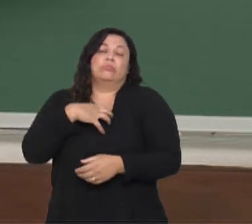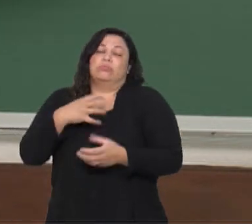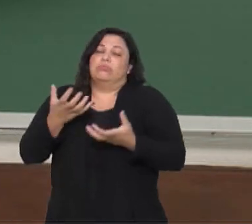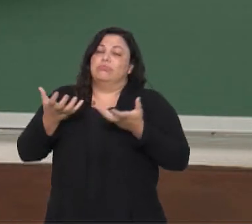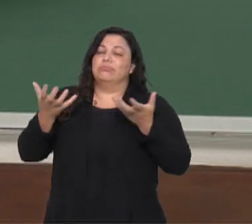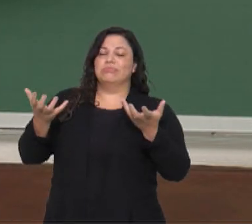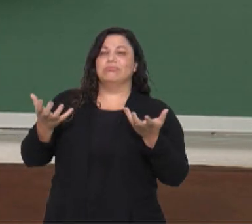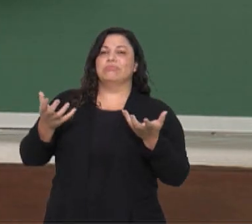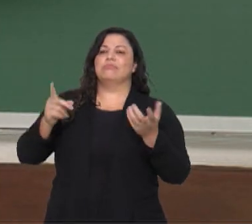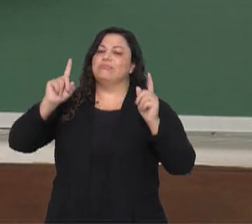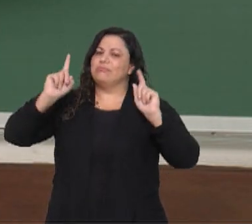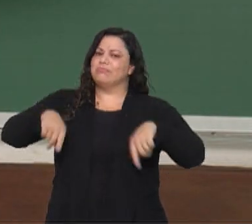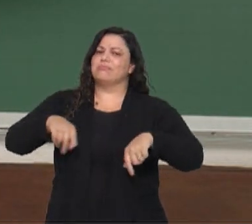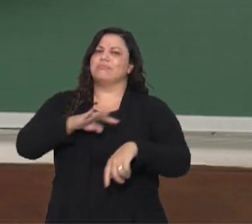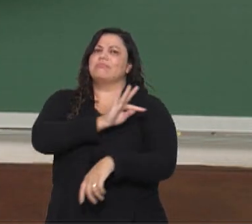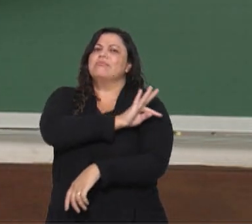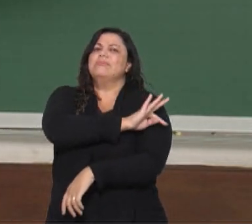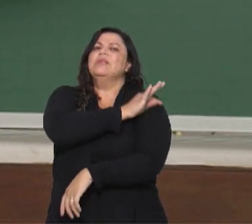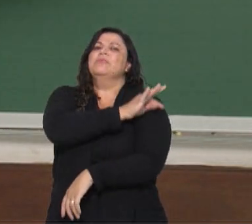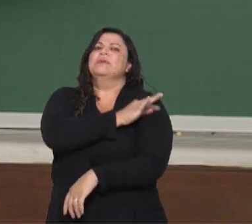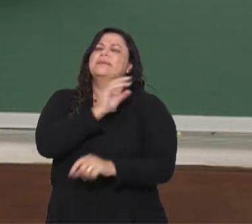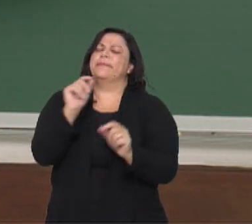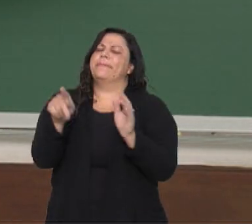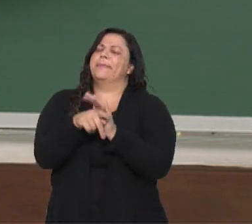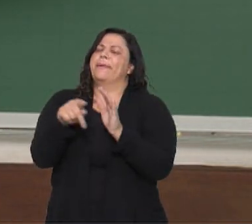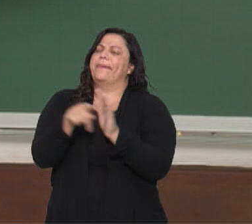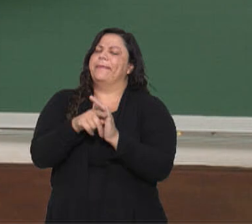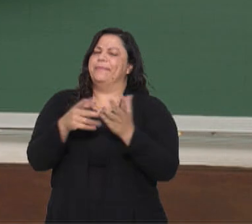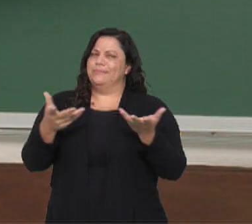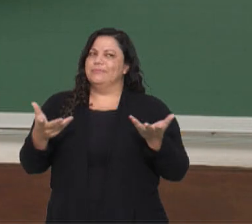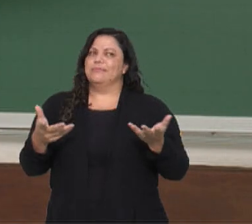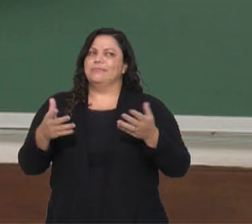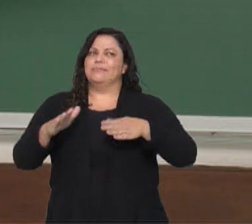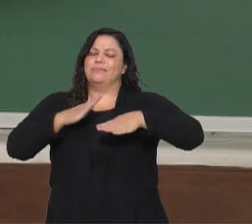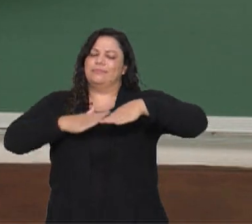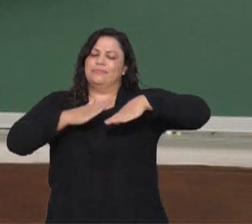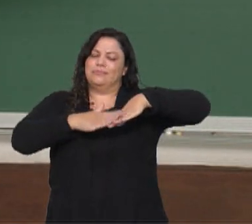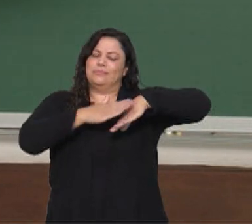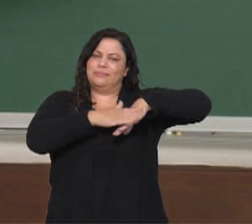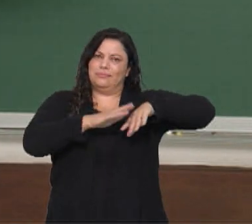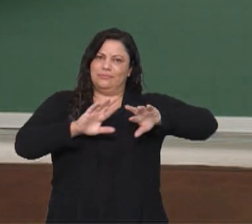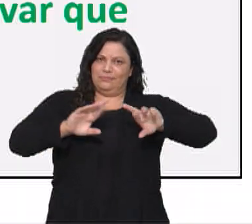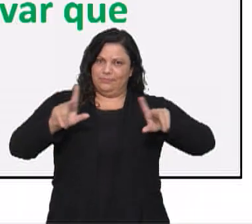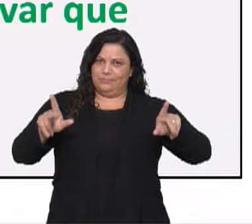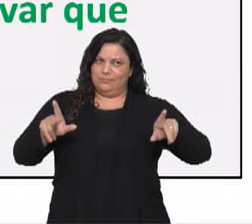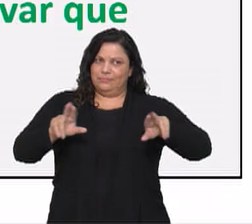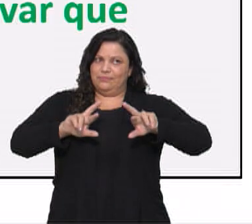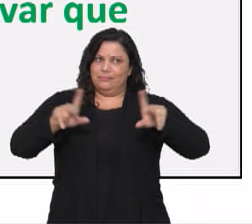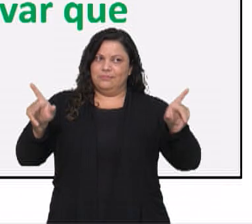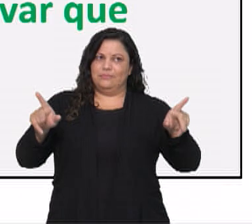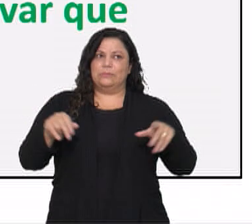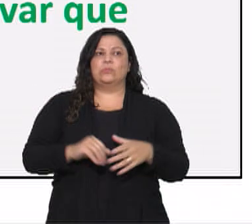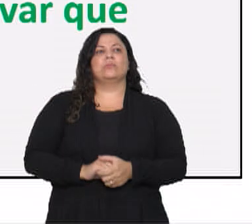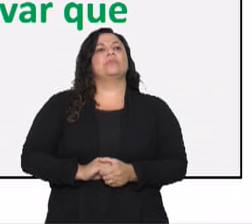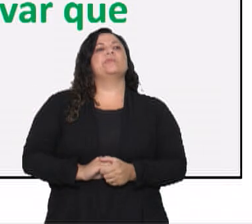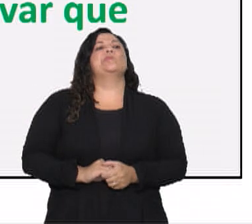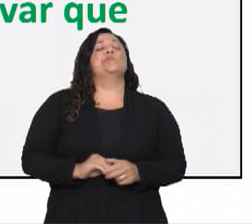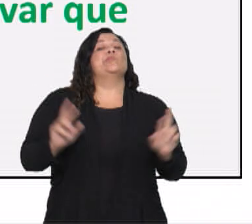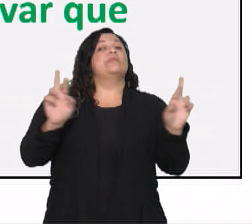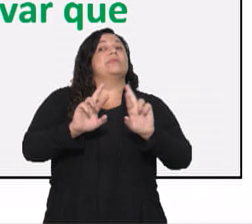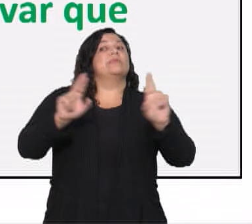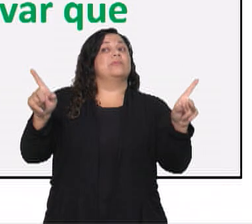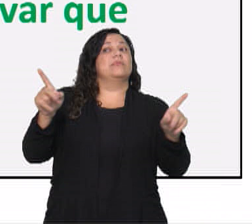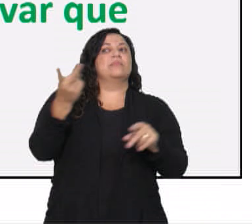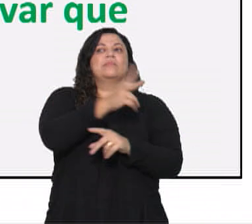que era a técnica do Neolítico. Já o Paleolítico quebrava. Como vocês podem ver, a resposta ficaria assim. A diferença das